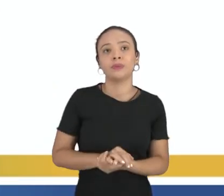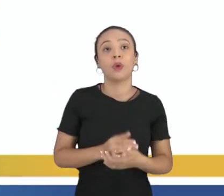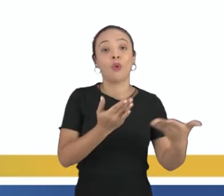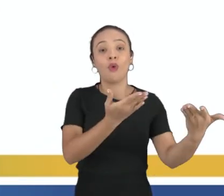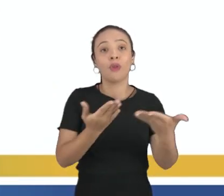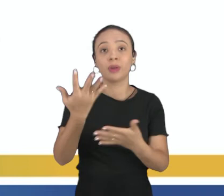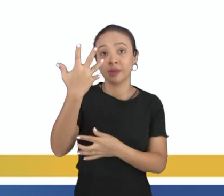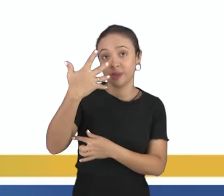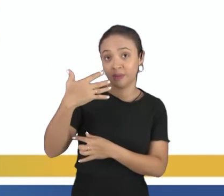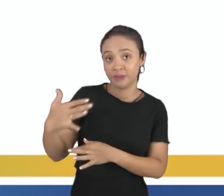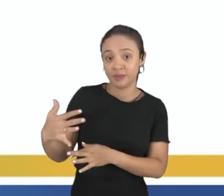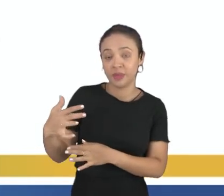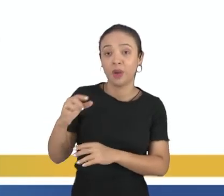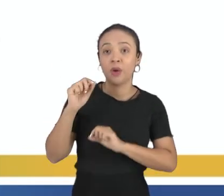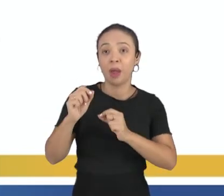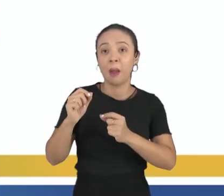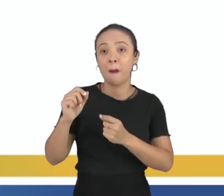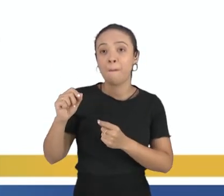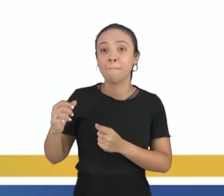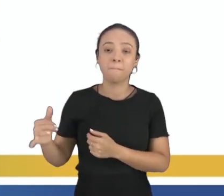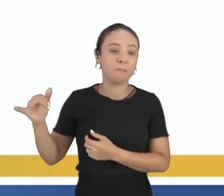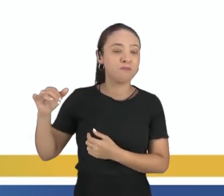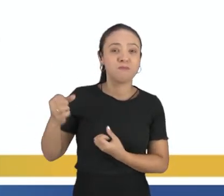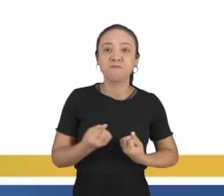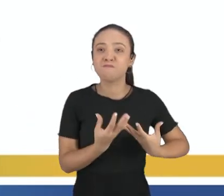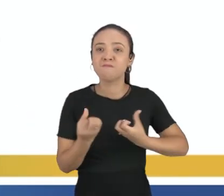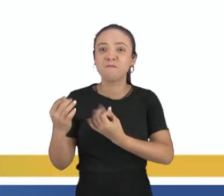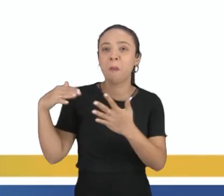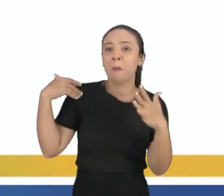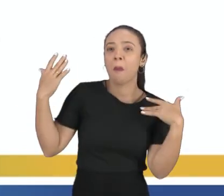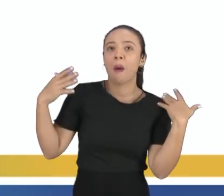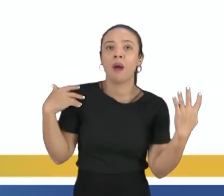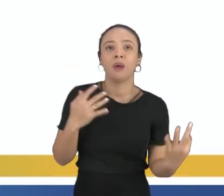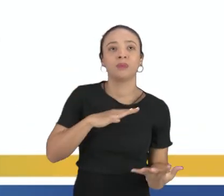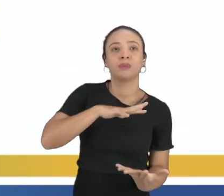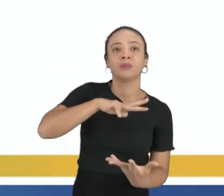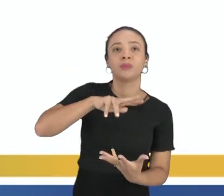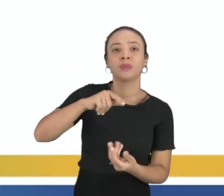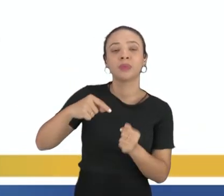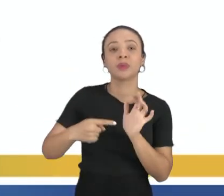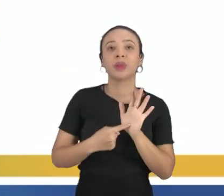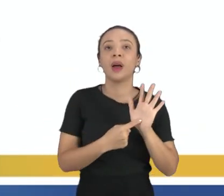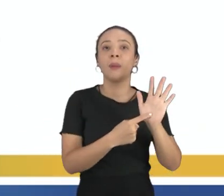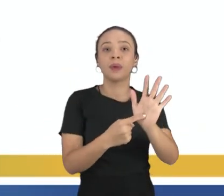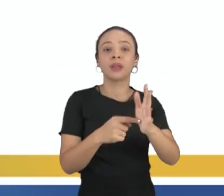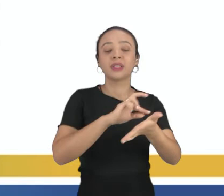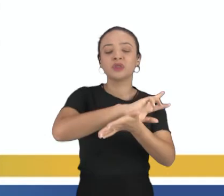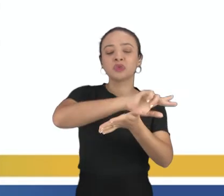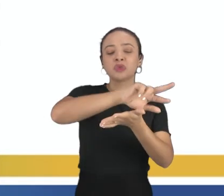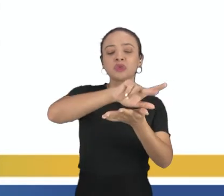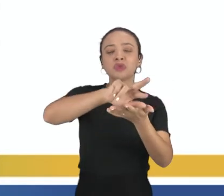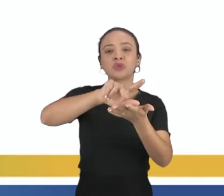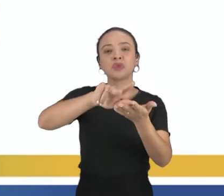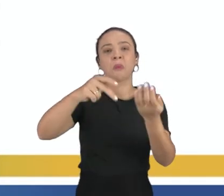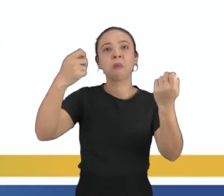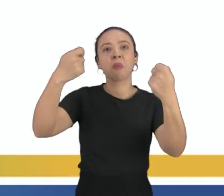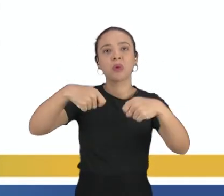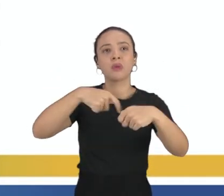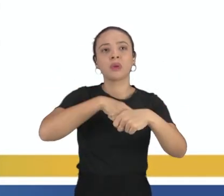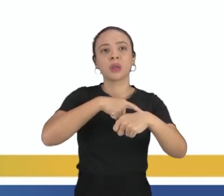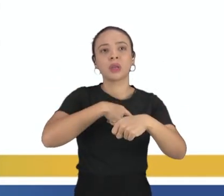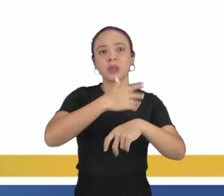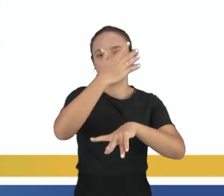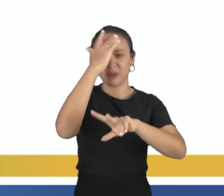as crianças a uma volta ao planeta que o livro Multimundo faz elogios às diferenças e à condição